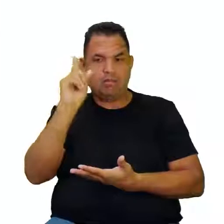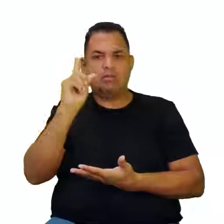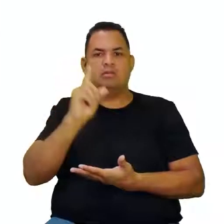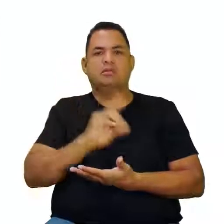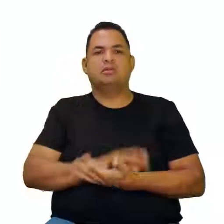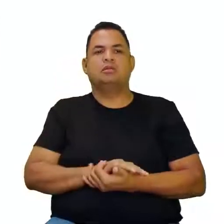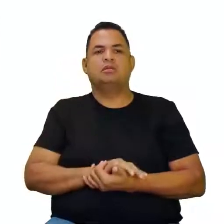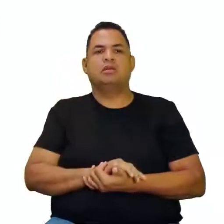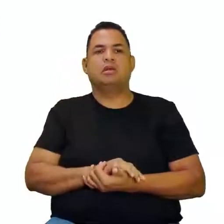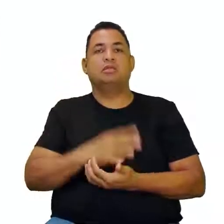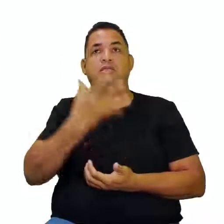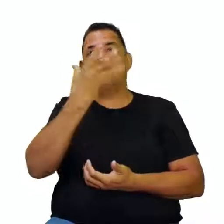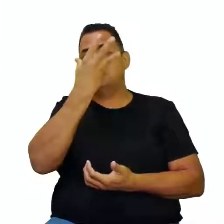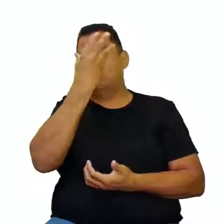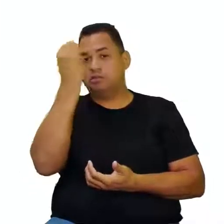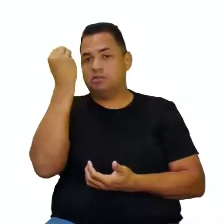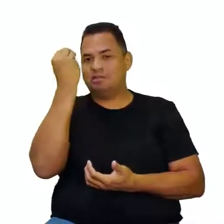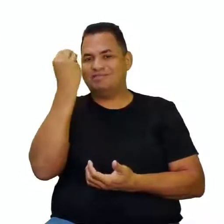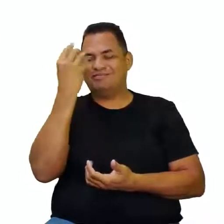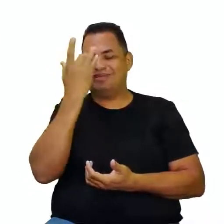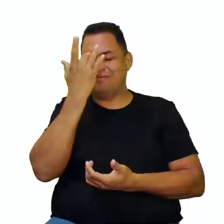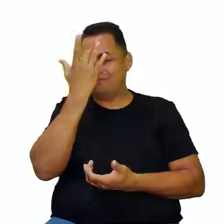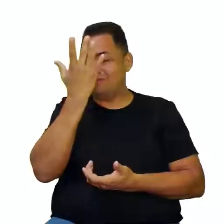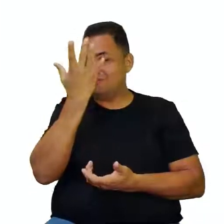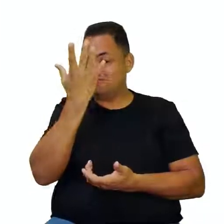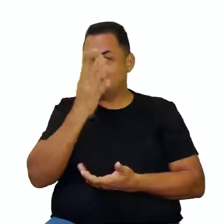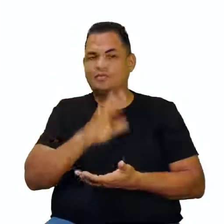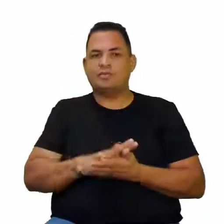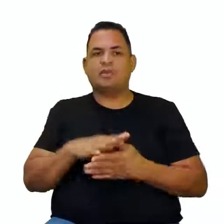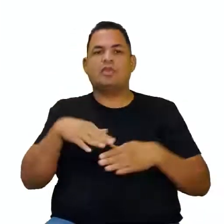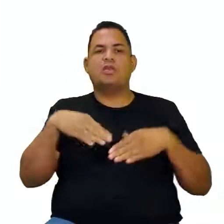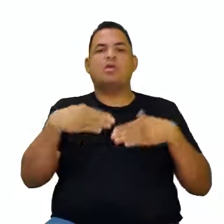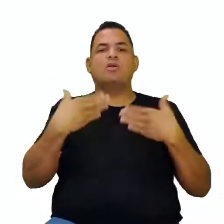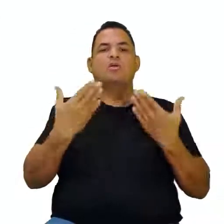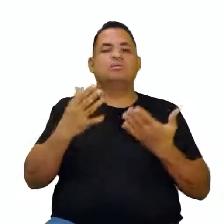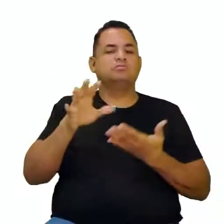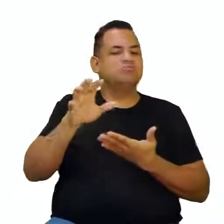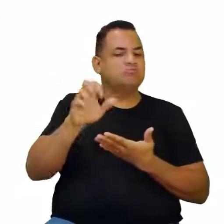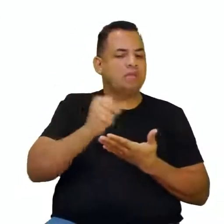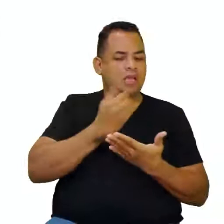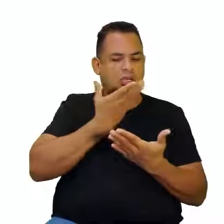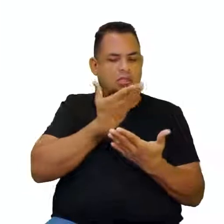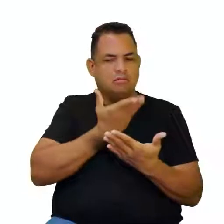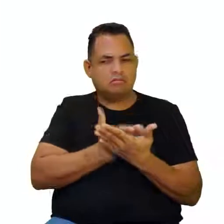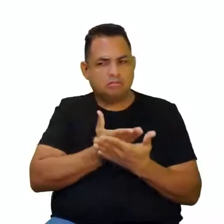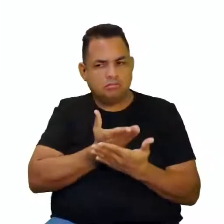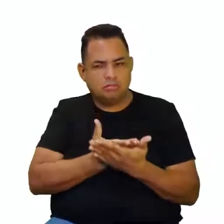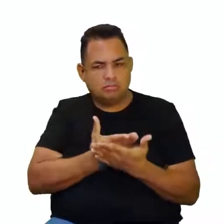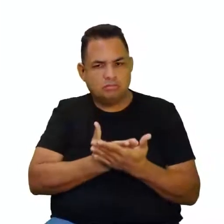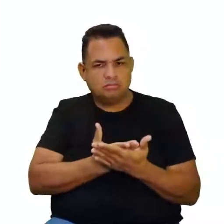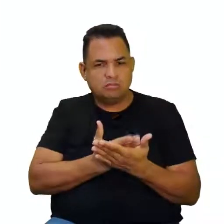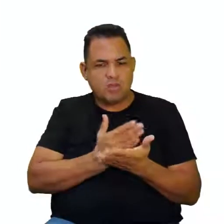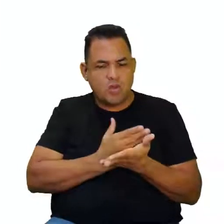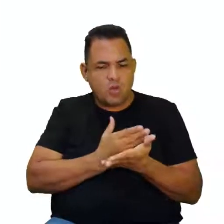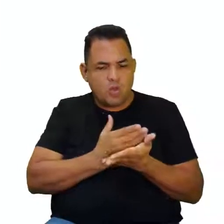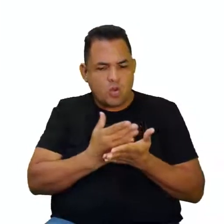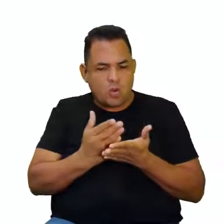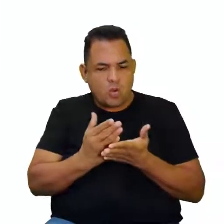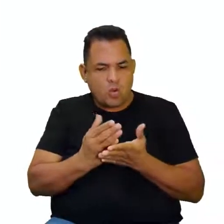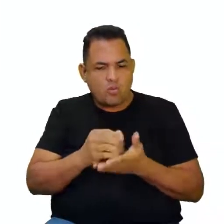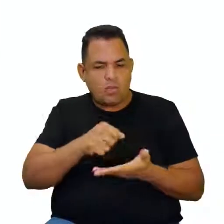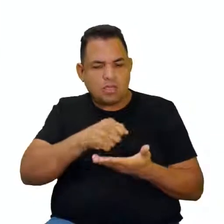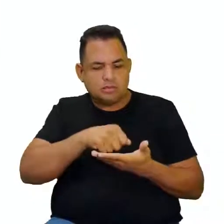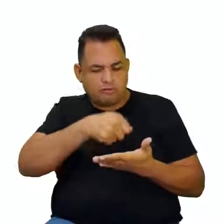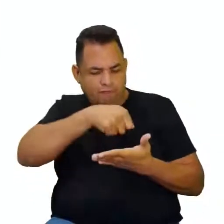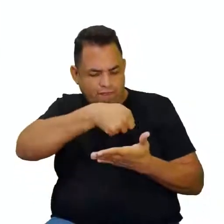o branco é muito maior. Agora, quando você pega as nossas aulas, por exemplo, e começa a